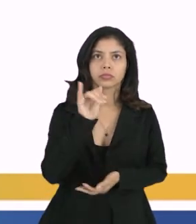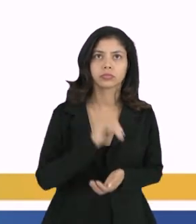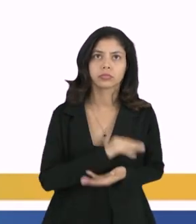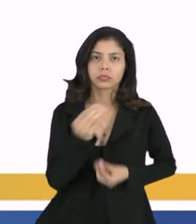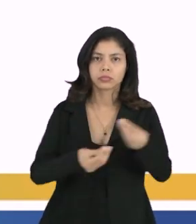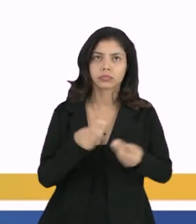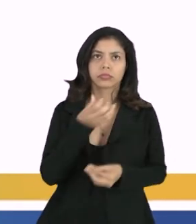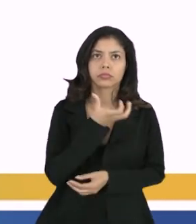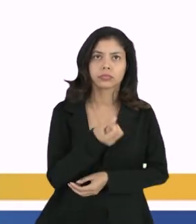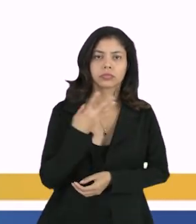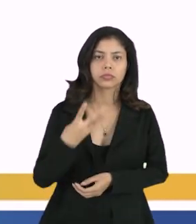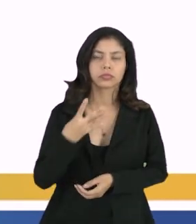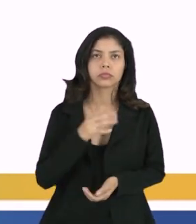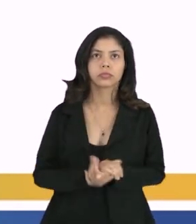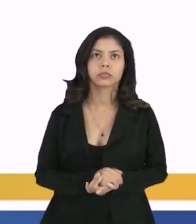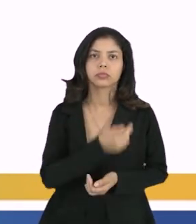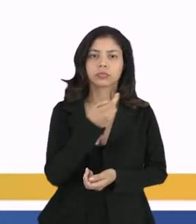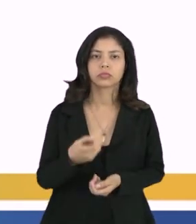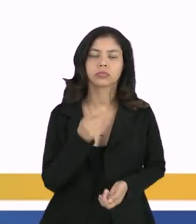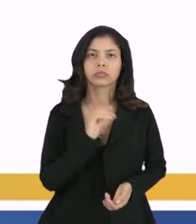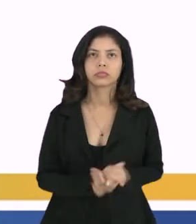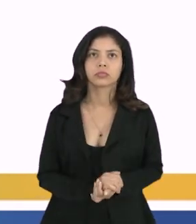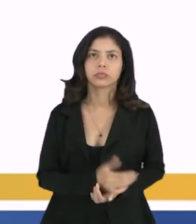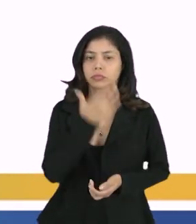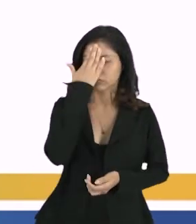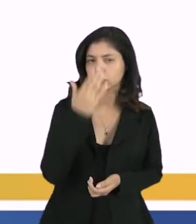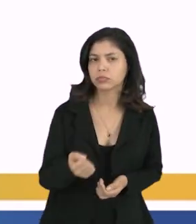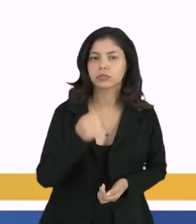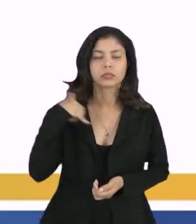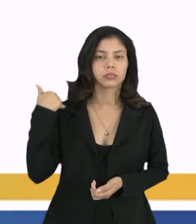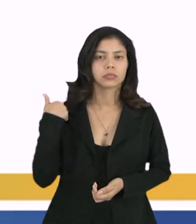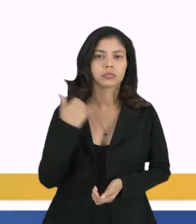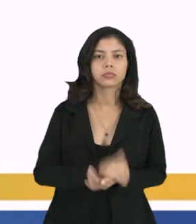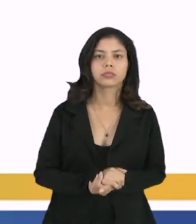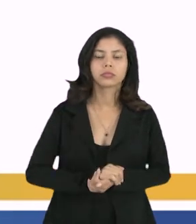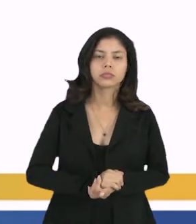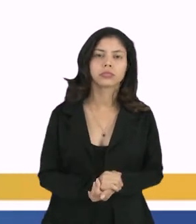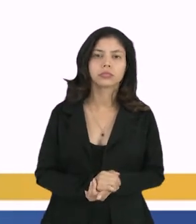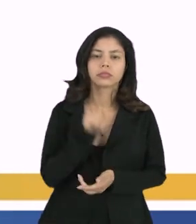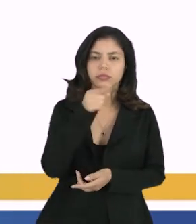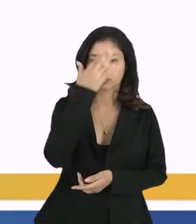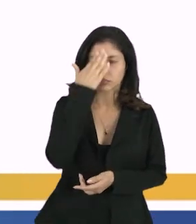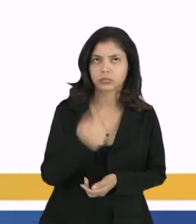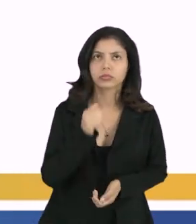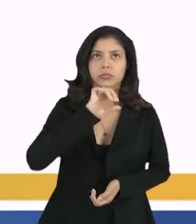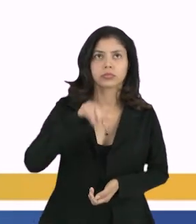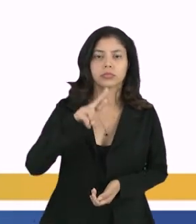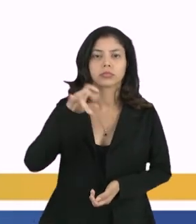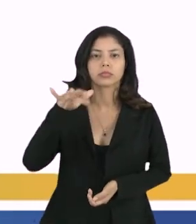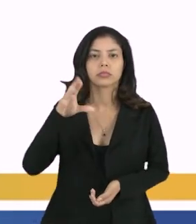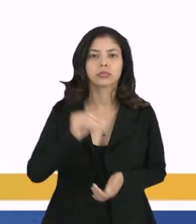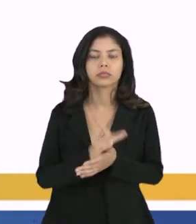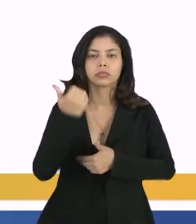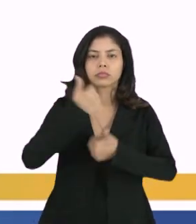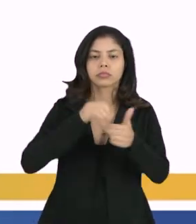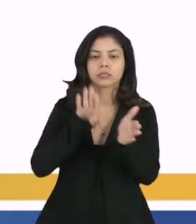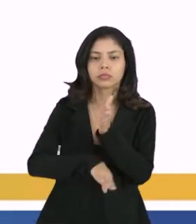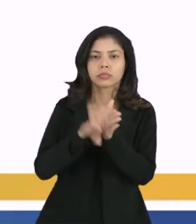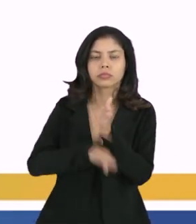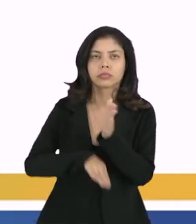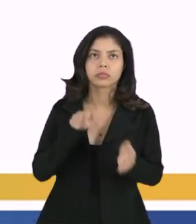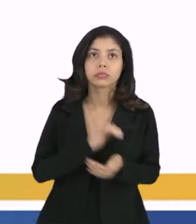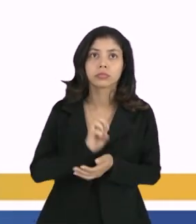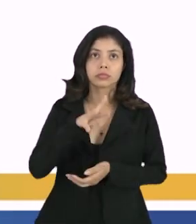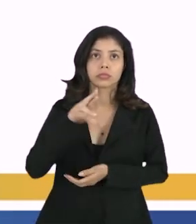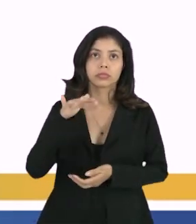sendo 64 menos x. Porque se você sabe a idade de José, para você saber a de Marcelo, basta você subtrair a